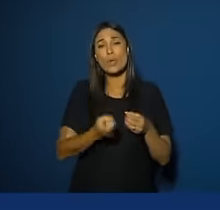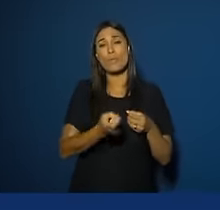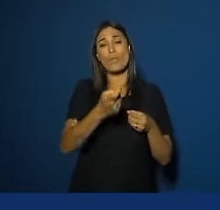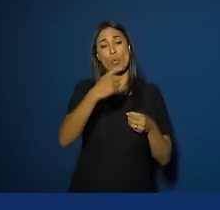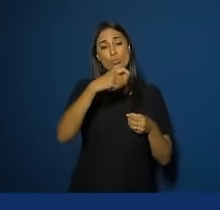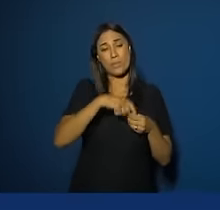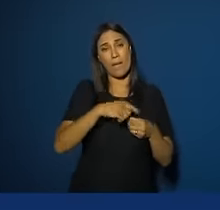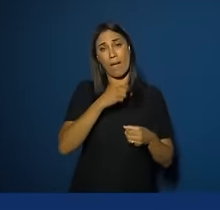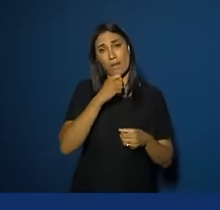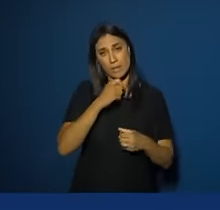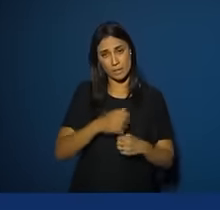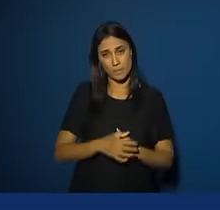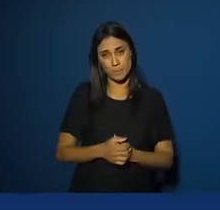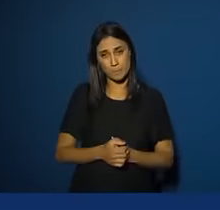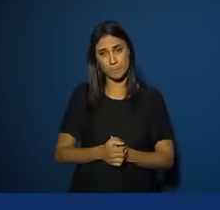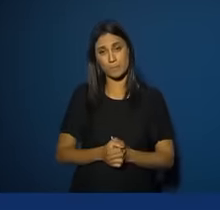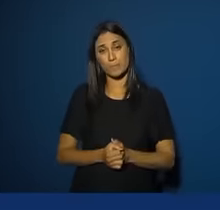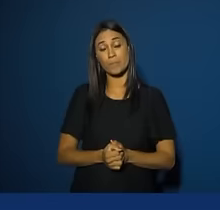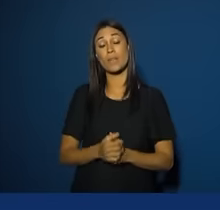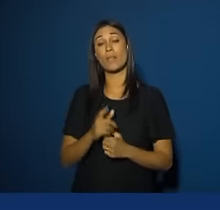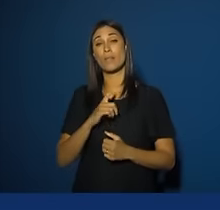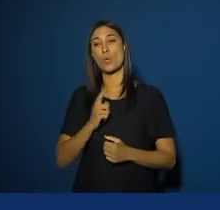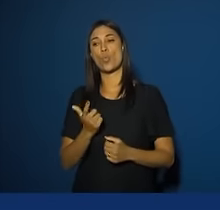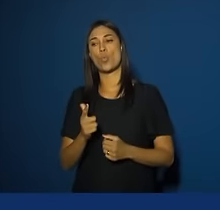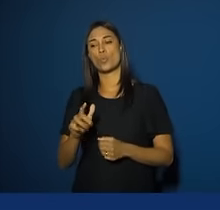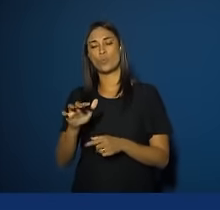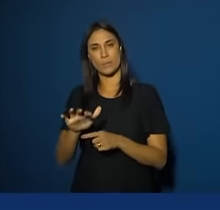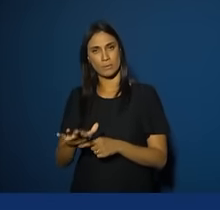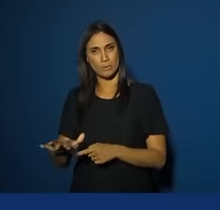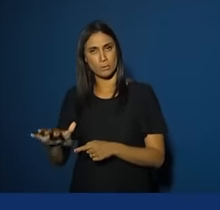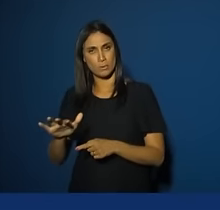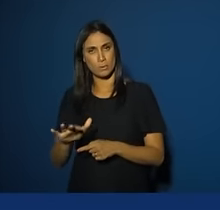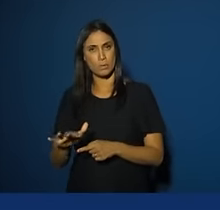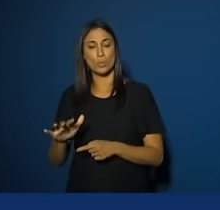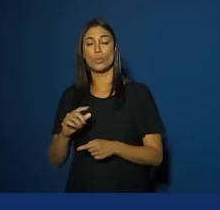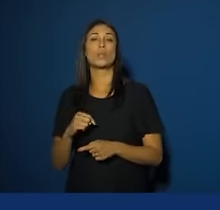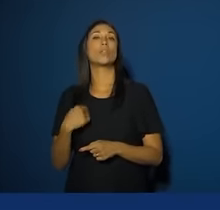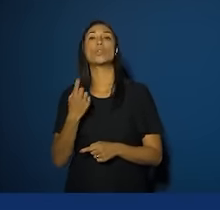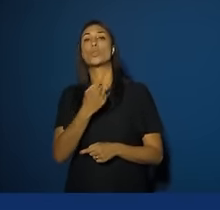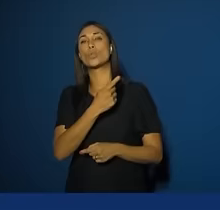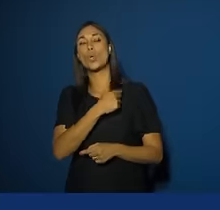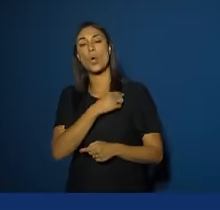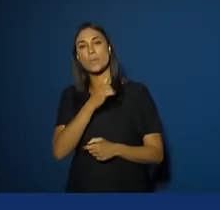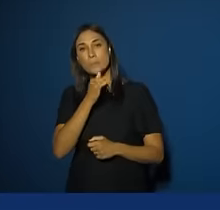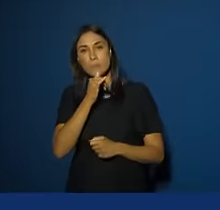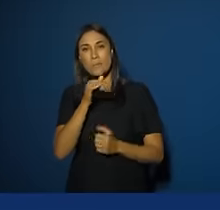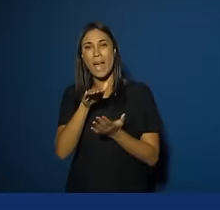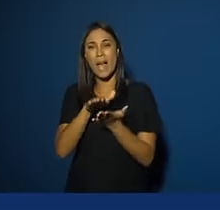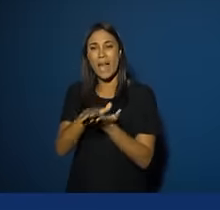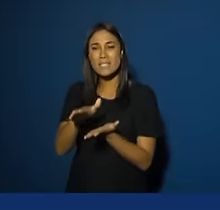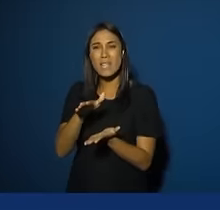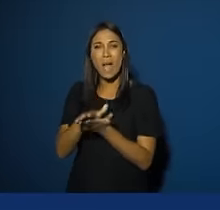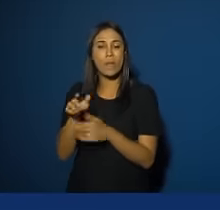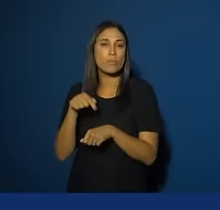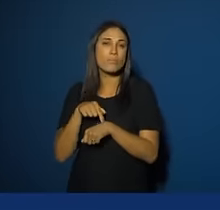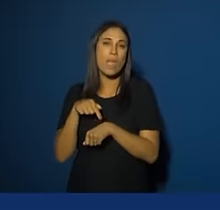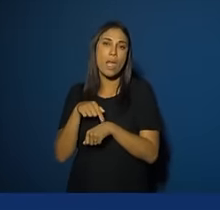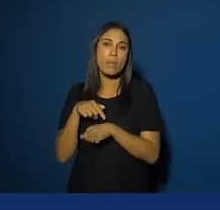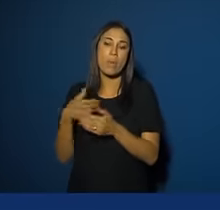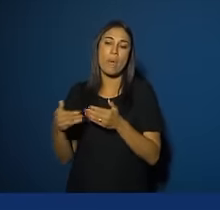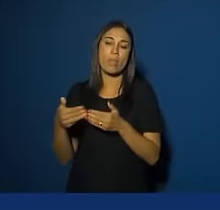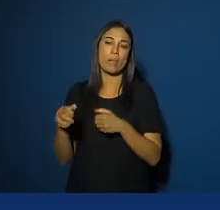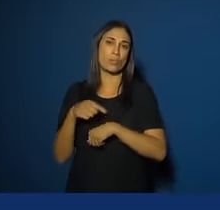totalmente precificados. O setor que, onde a gente está, vamos dizer, gastando mais tempo